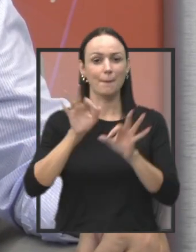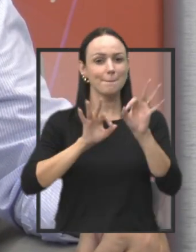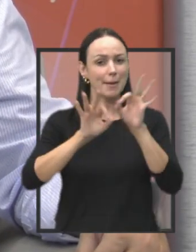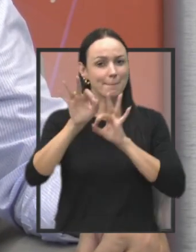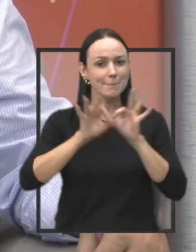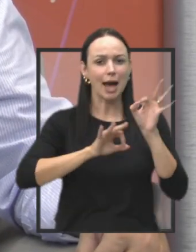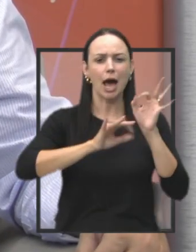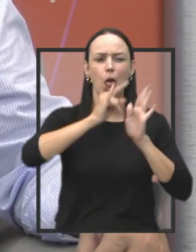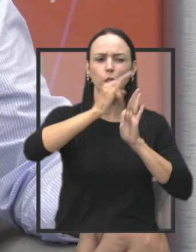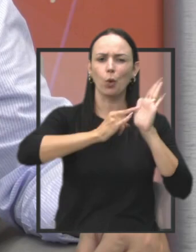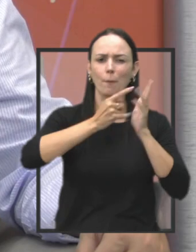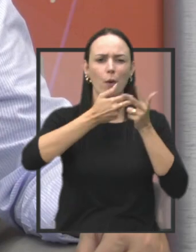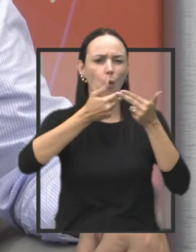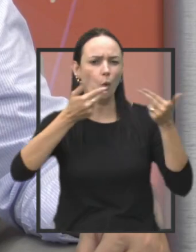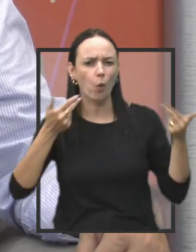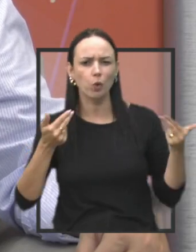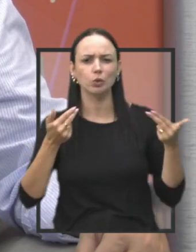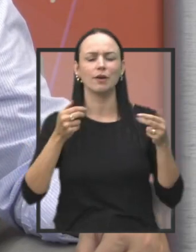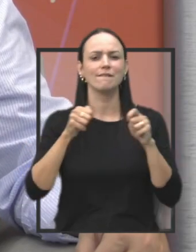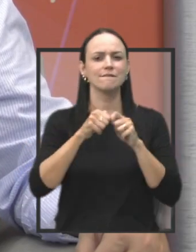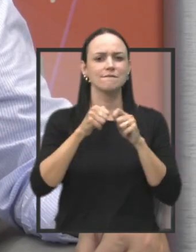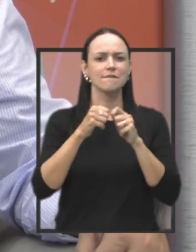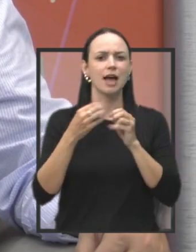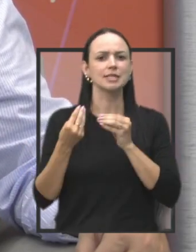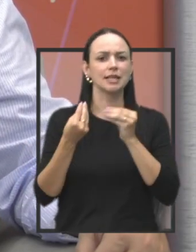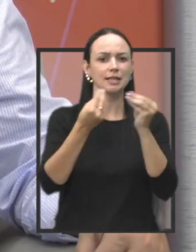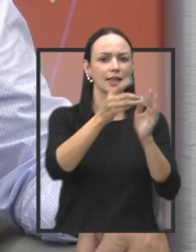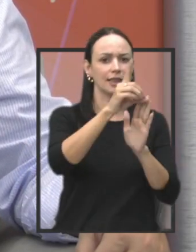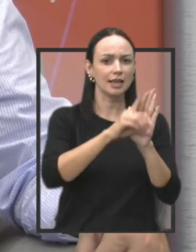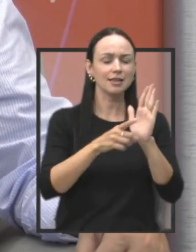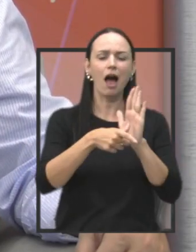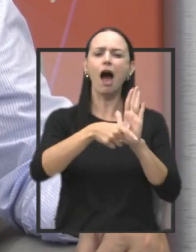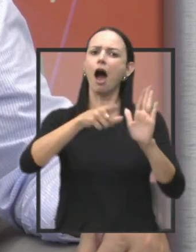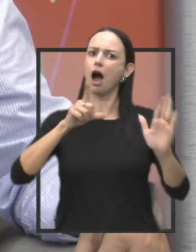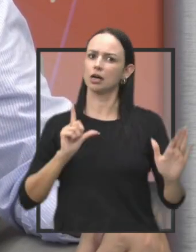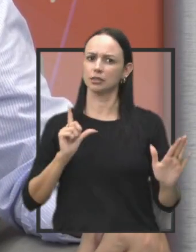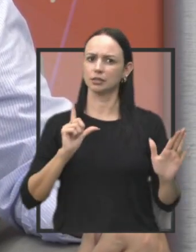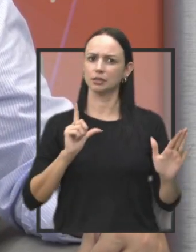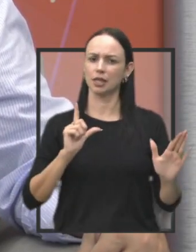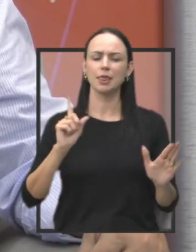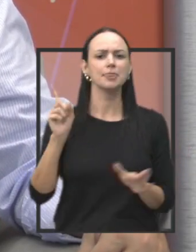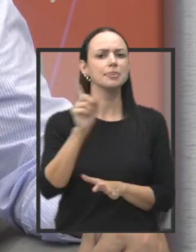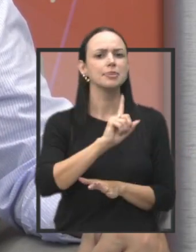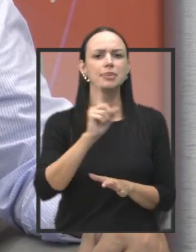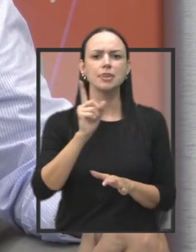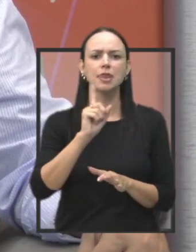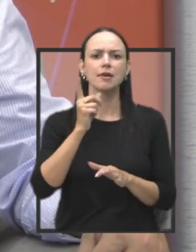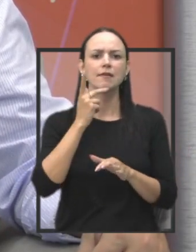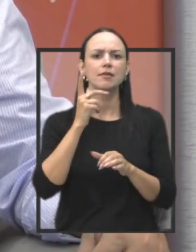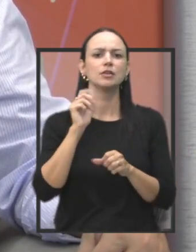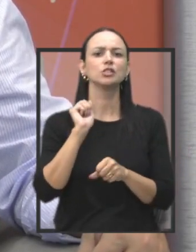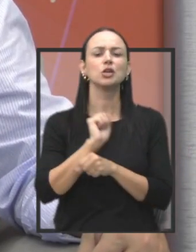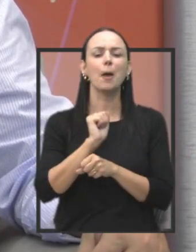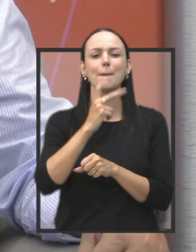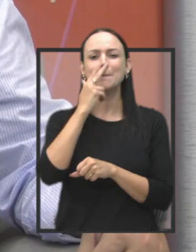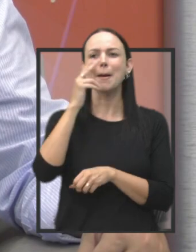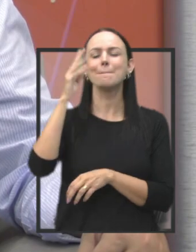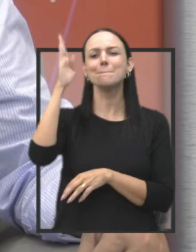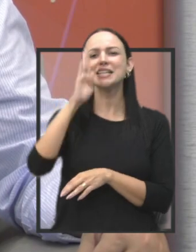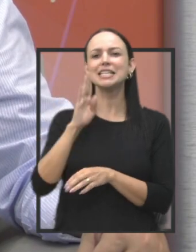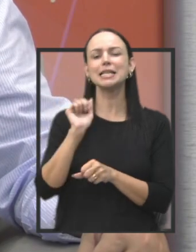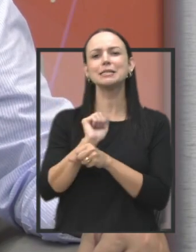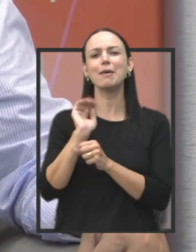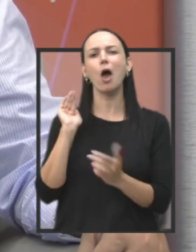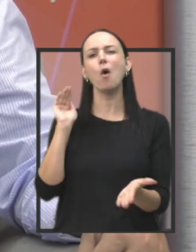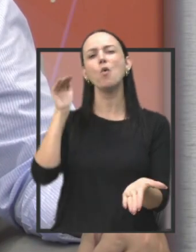preparem os documentos e façam a declaração com a devida antecedência. Não caia, ou essa questão do jeitinho brasileiro, de deixar tudo para a